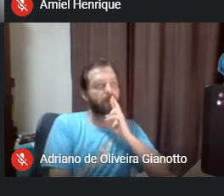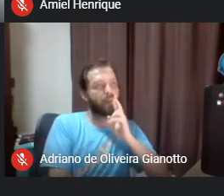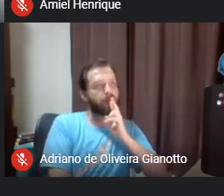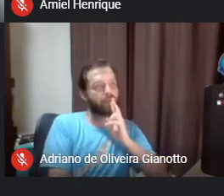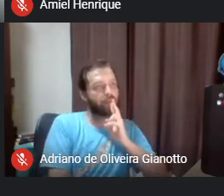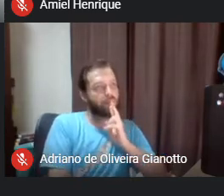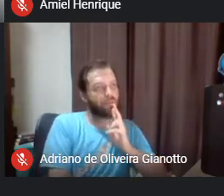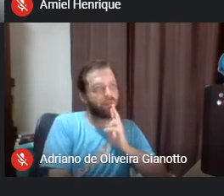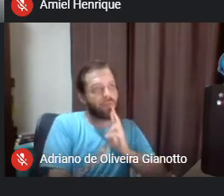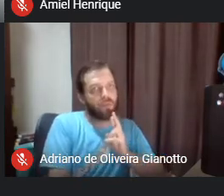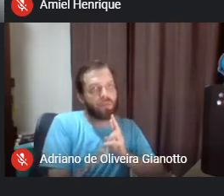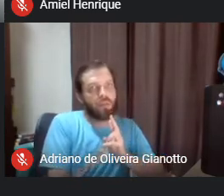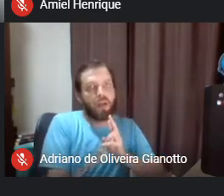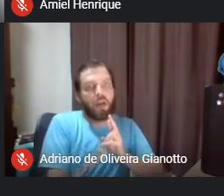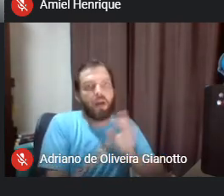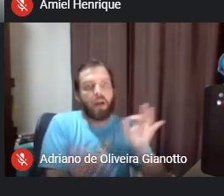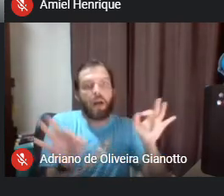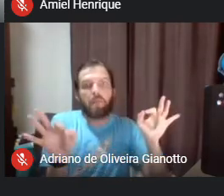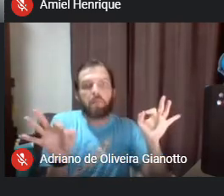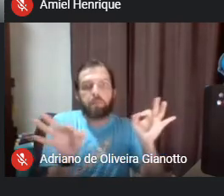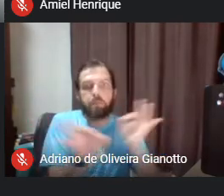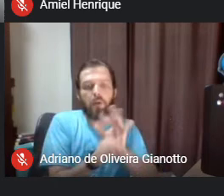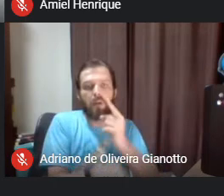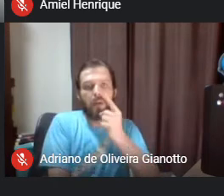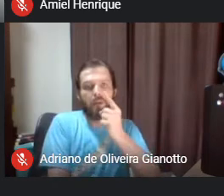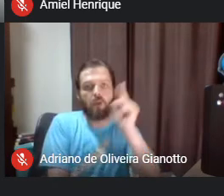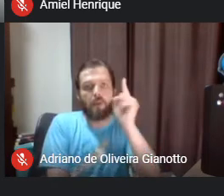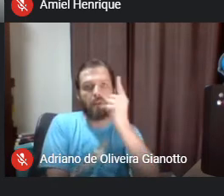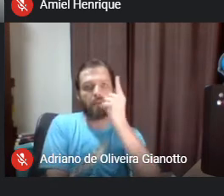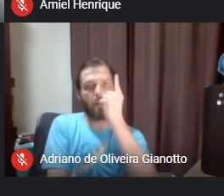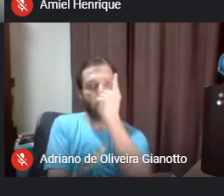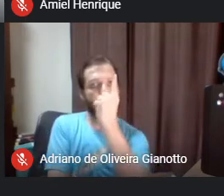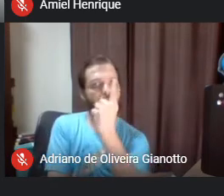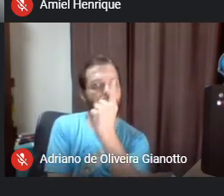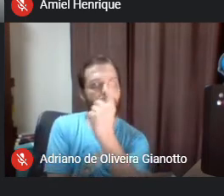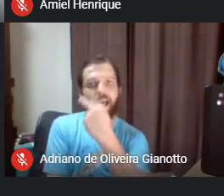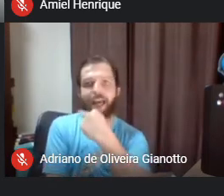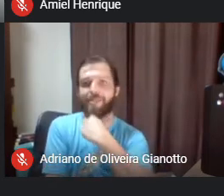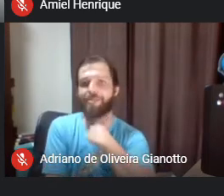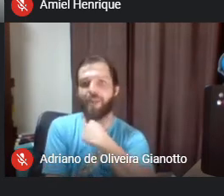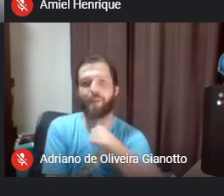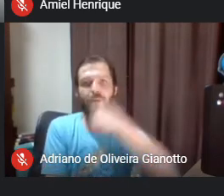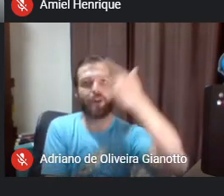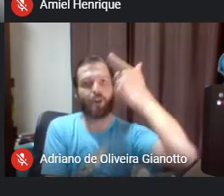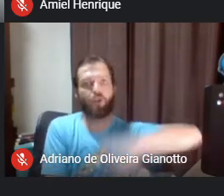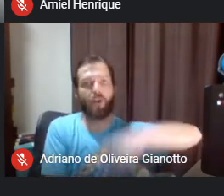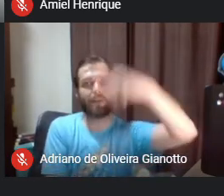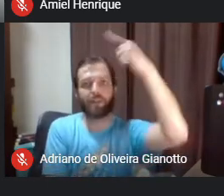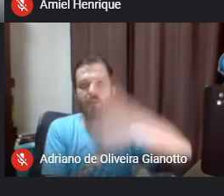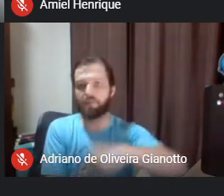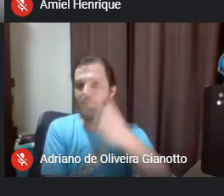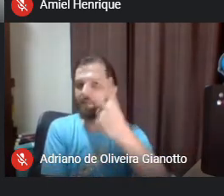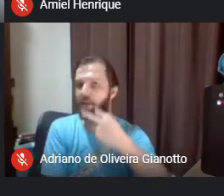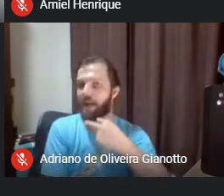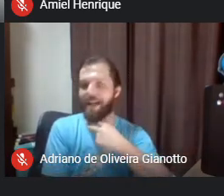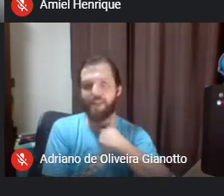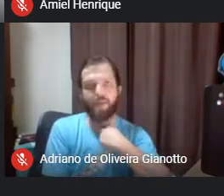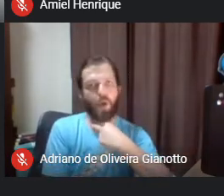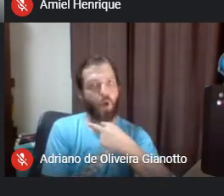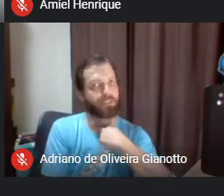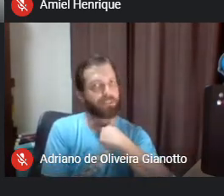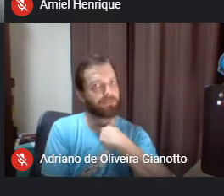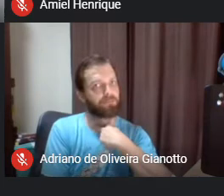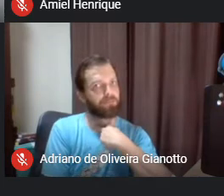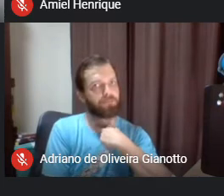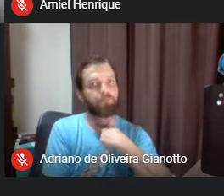prestem atenção ao responder a prova. Terminando de responder, só vai ter uma chance,